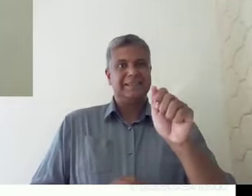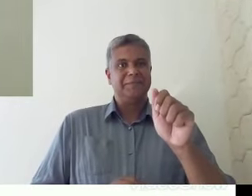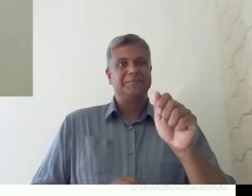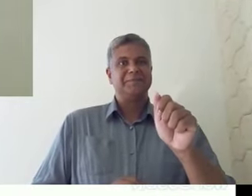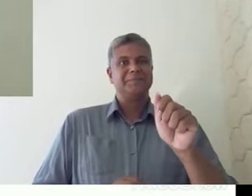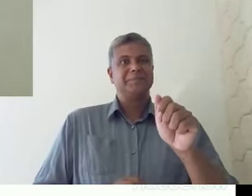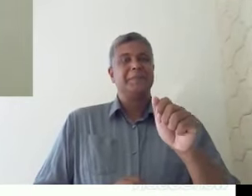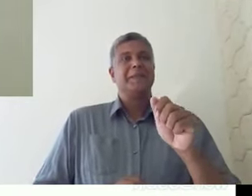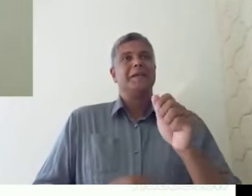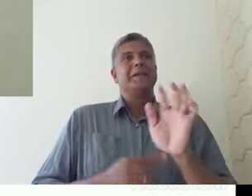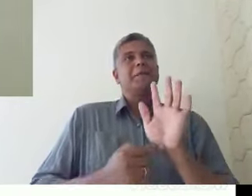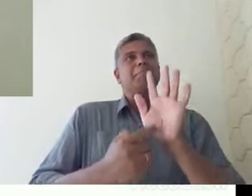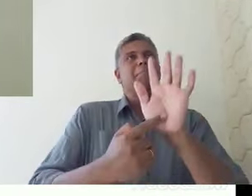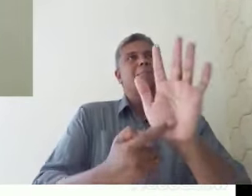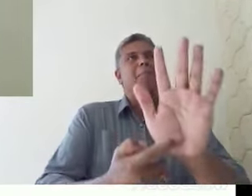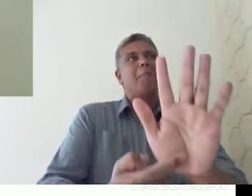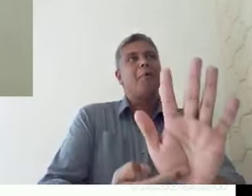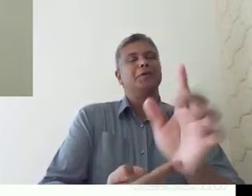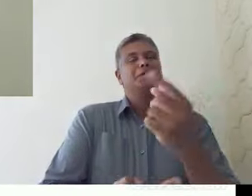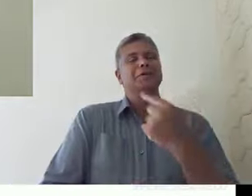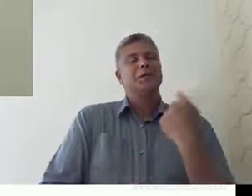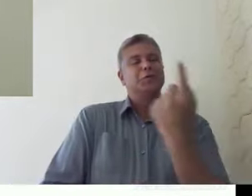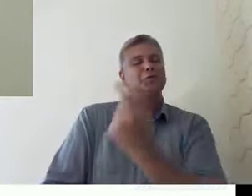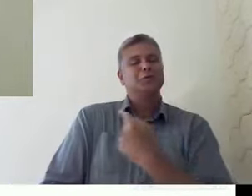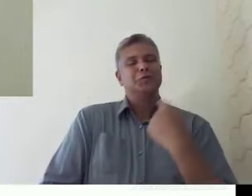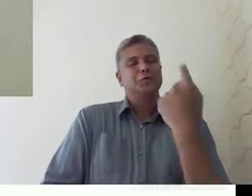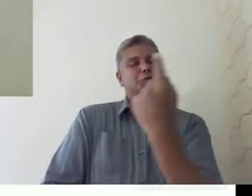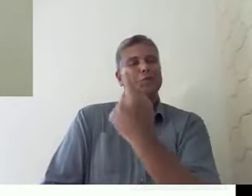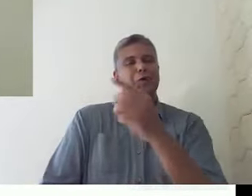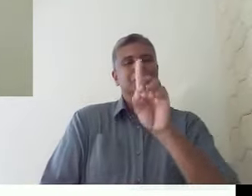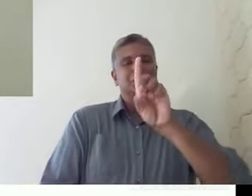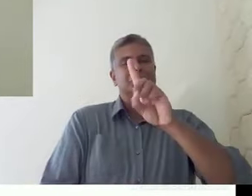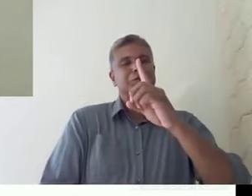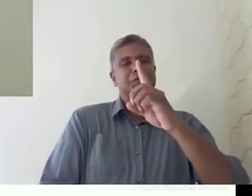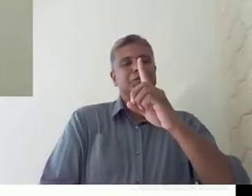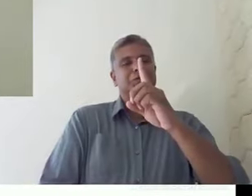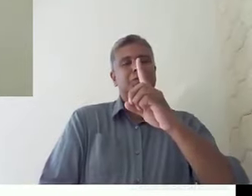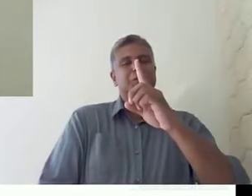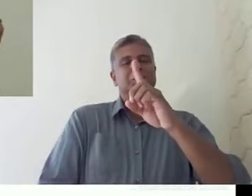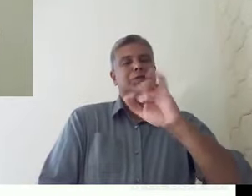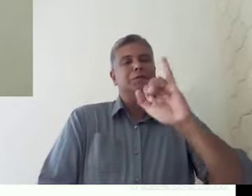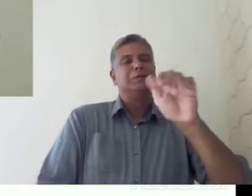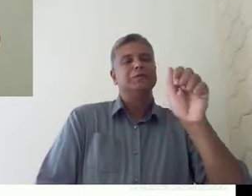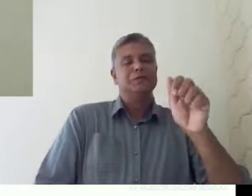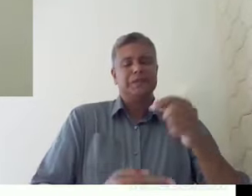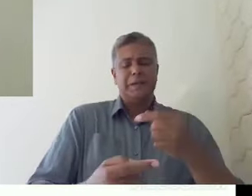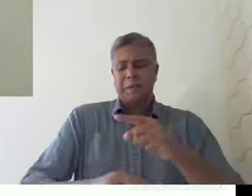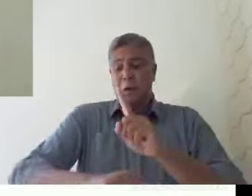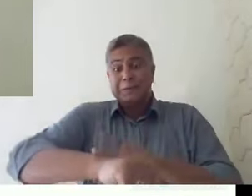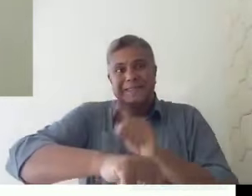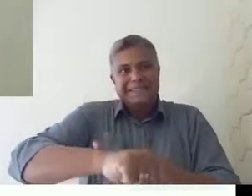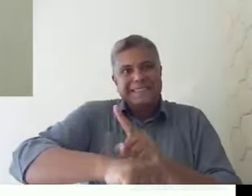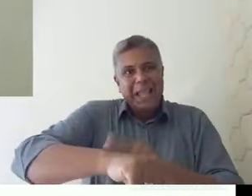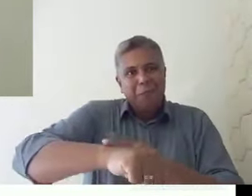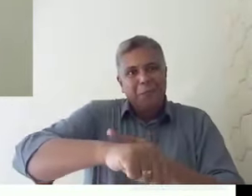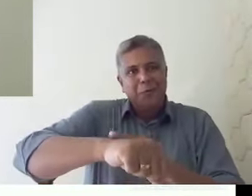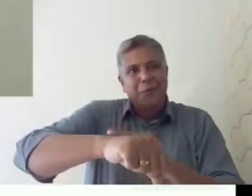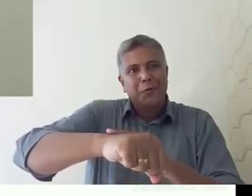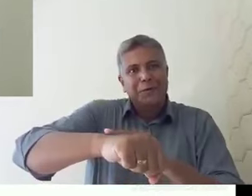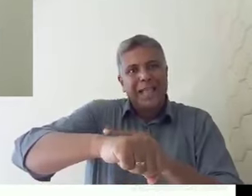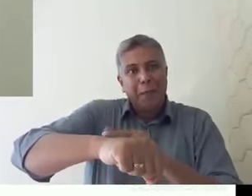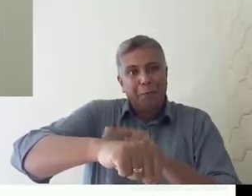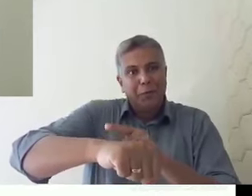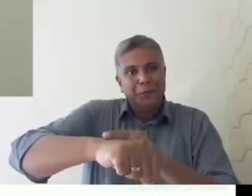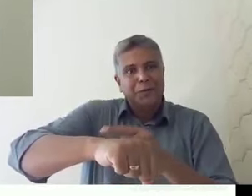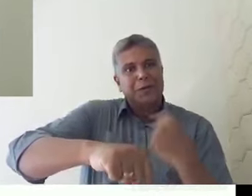nosso dia, que determina inclusive o tempo que a gente consegue se dedicar aos estudos, o tempo que a gente gasta